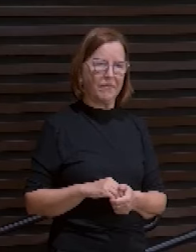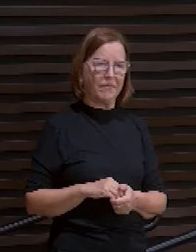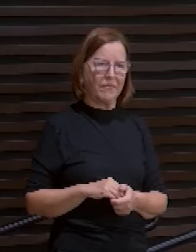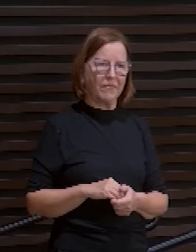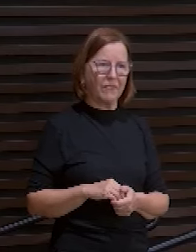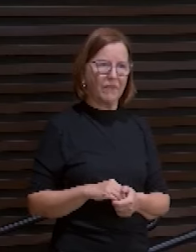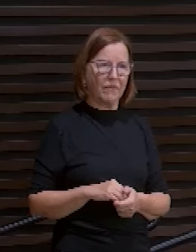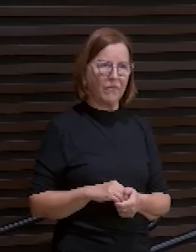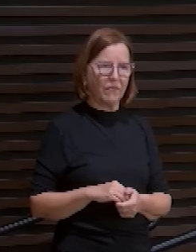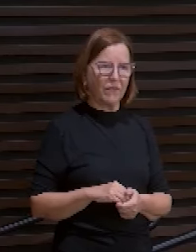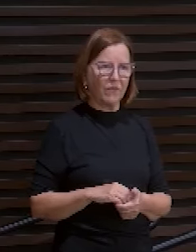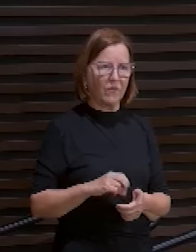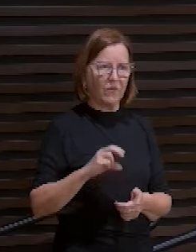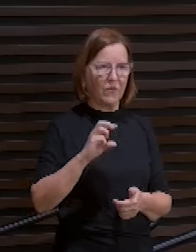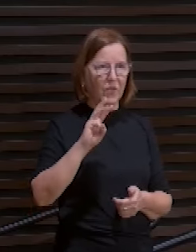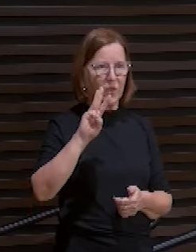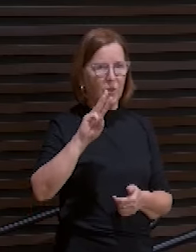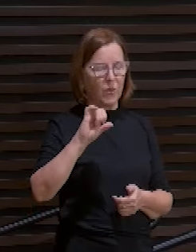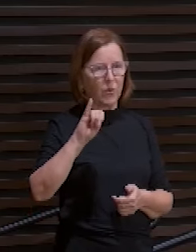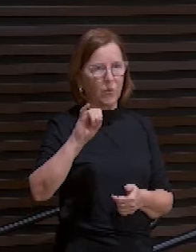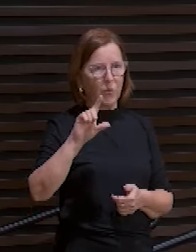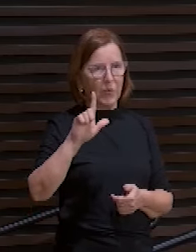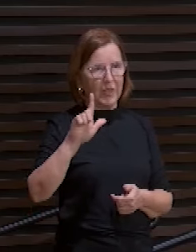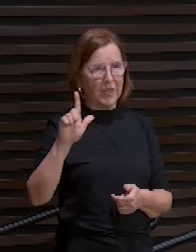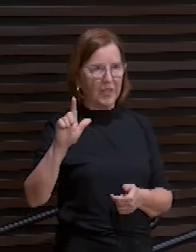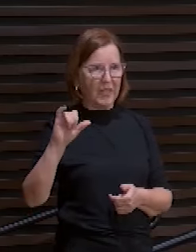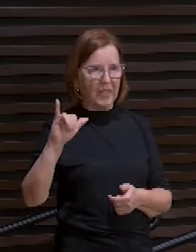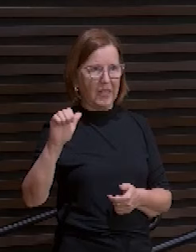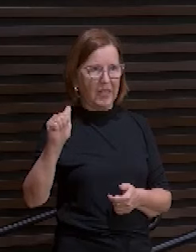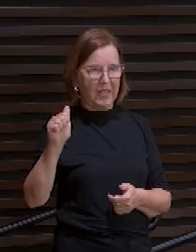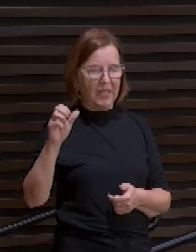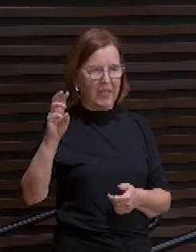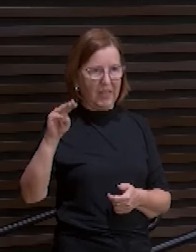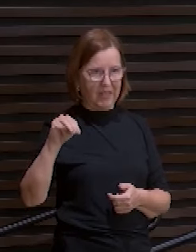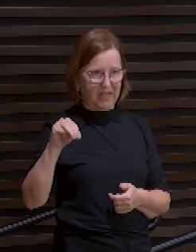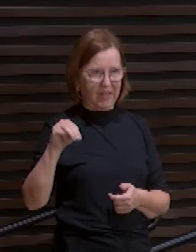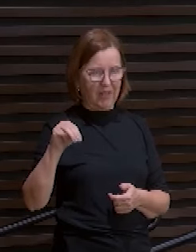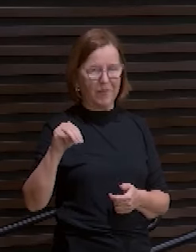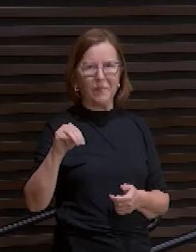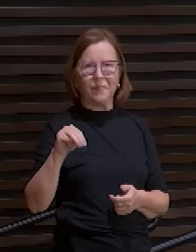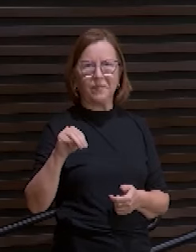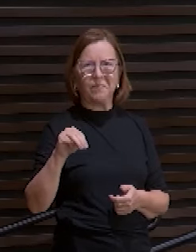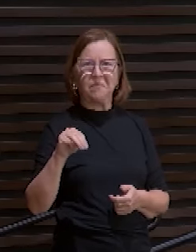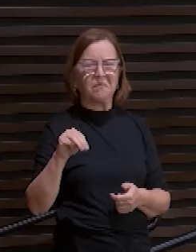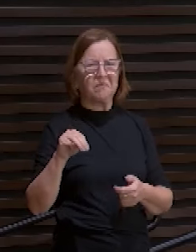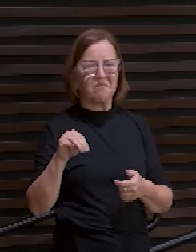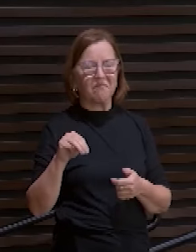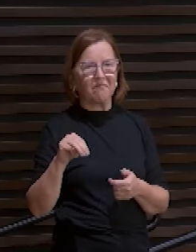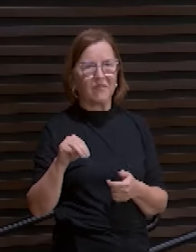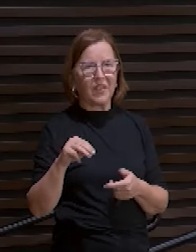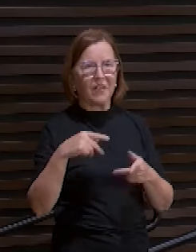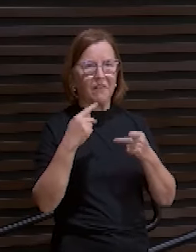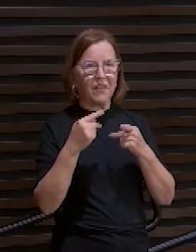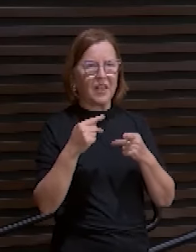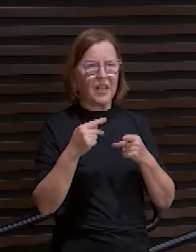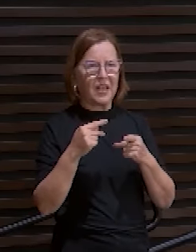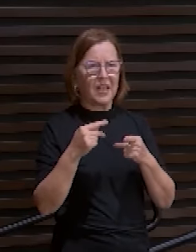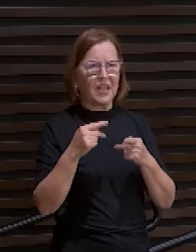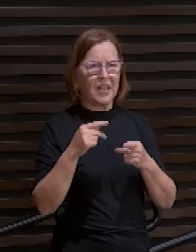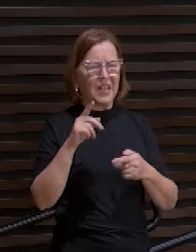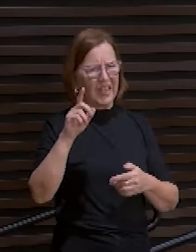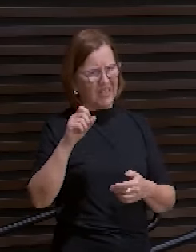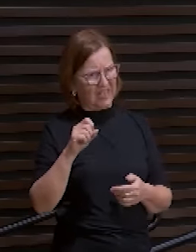William gurn ele diz o seguinte Será que a concupiscência é tão